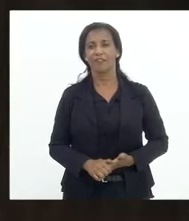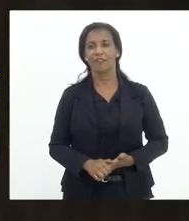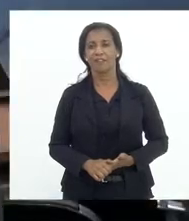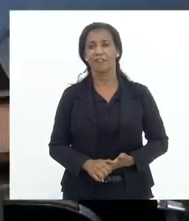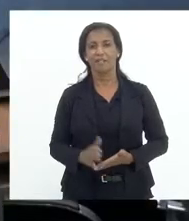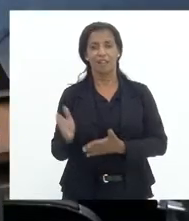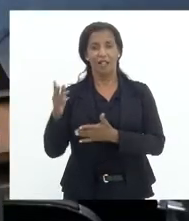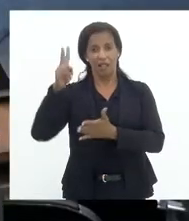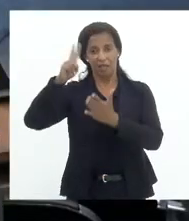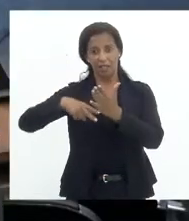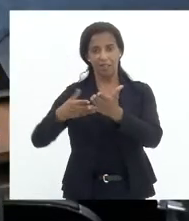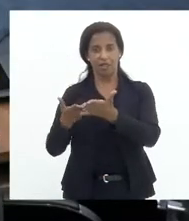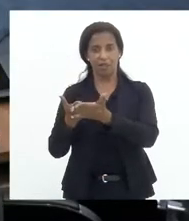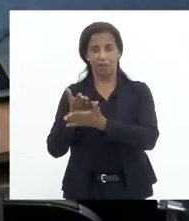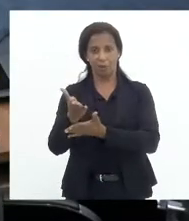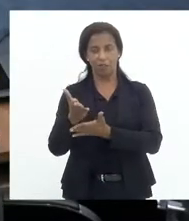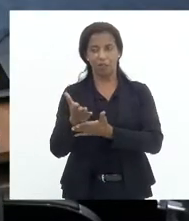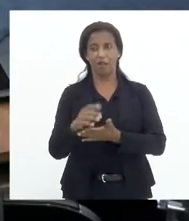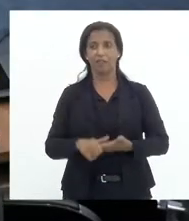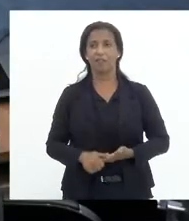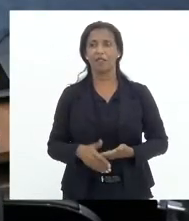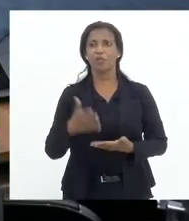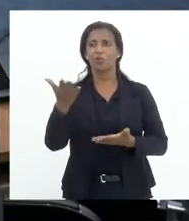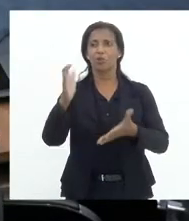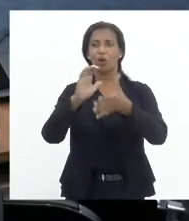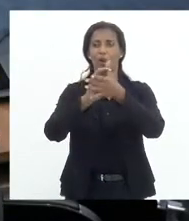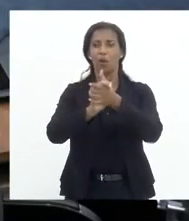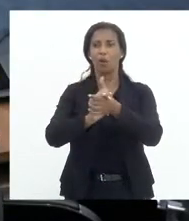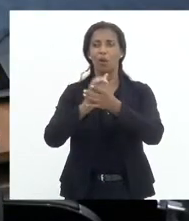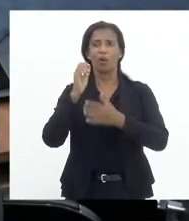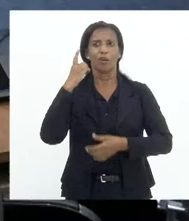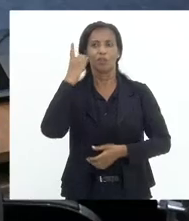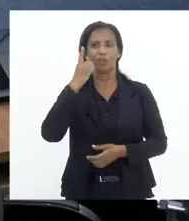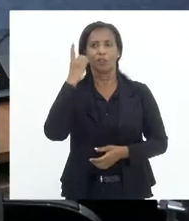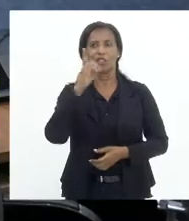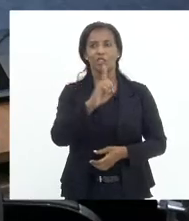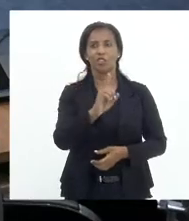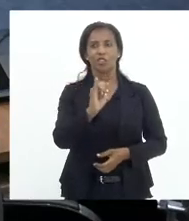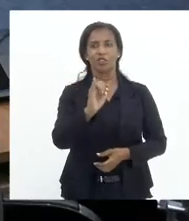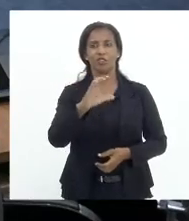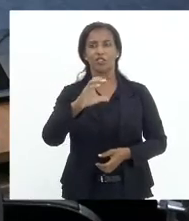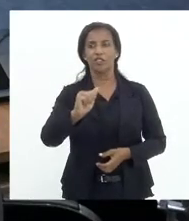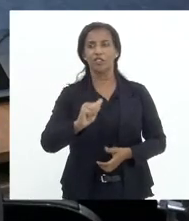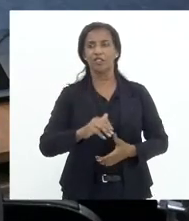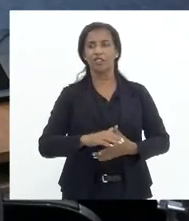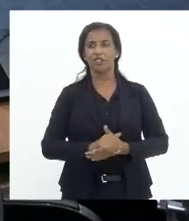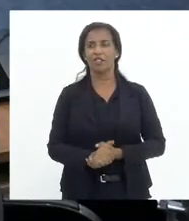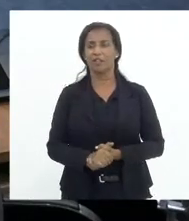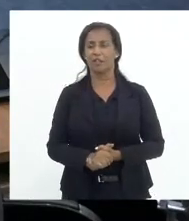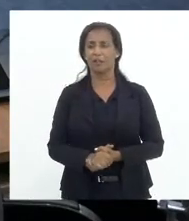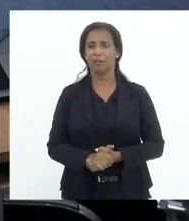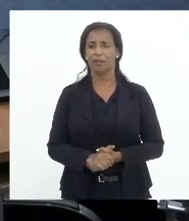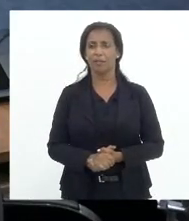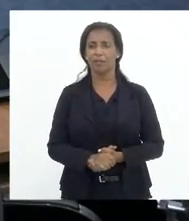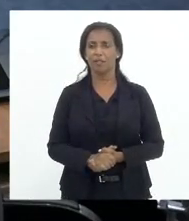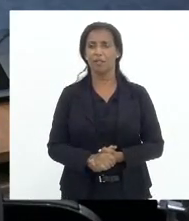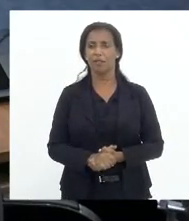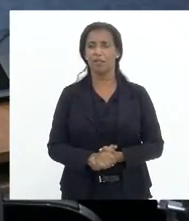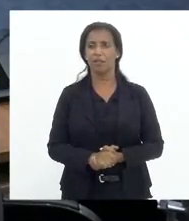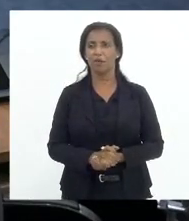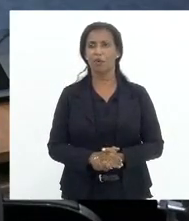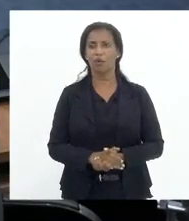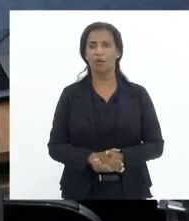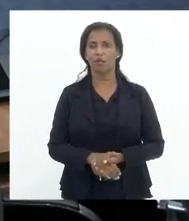solidário com a palavra toda Marta só a saudar o nosso eterno Deputado dica e pela ordem apresentada